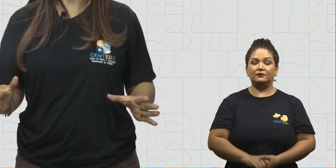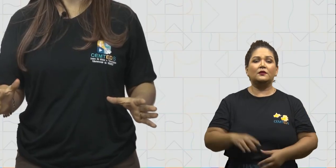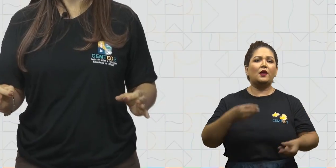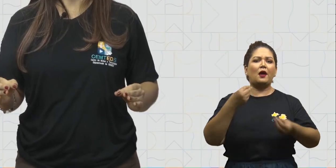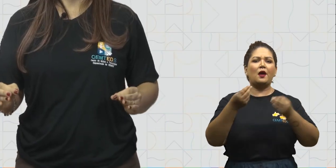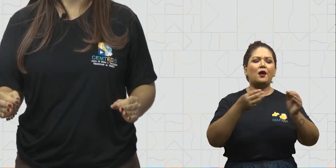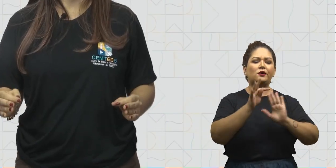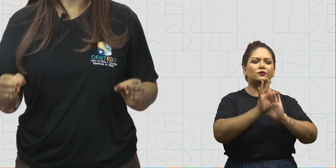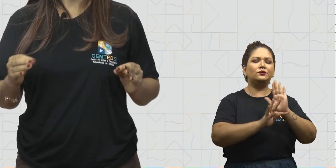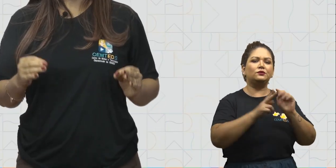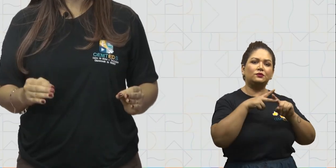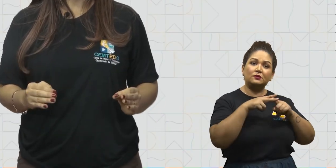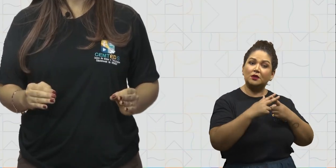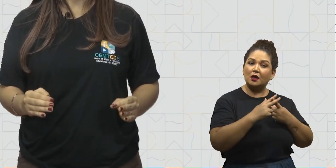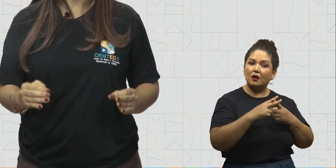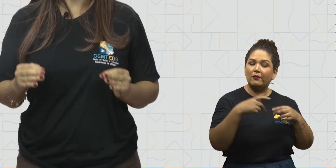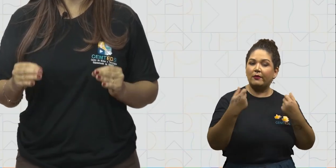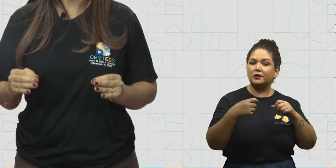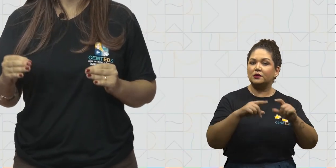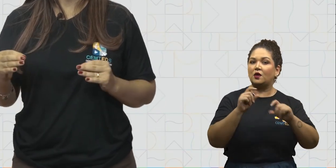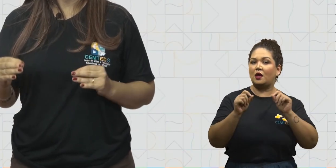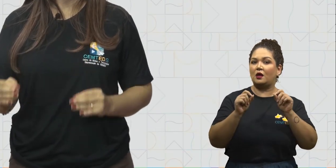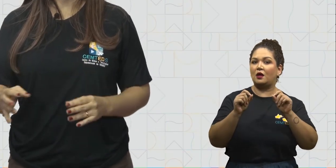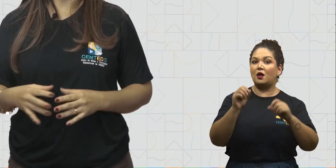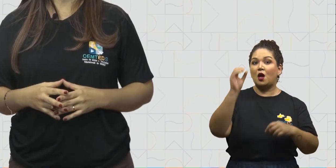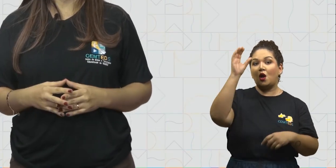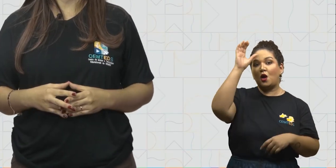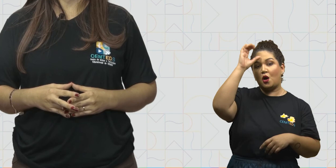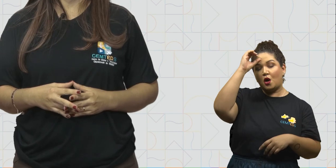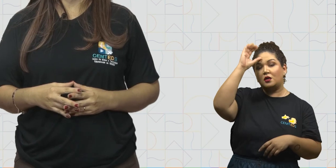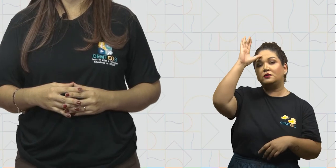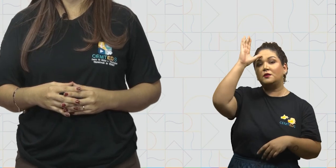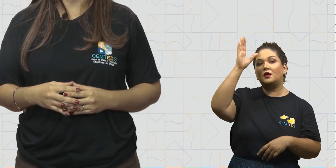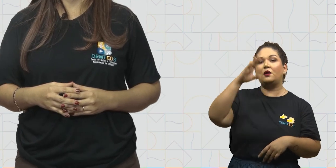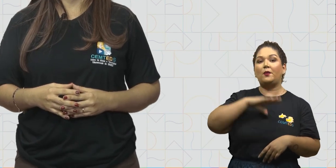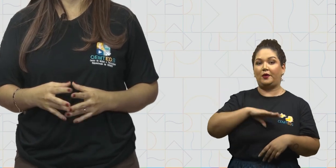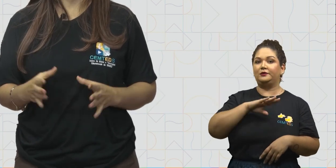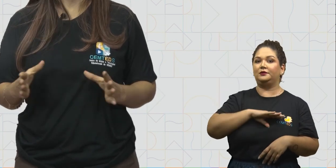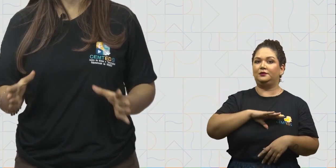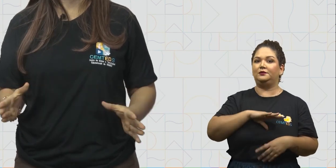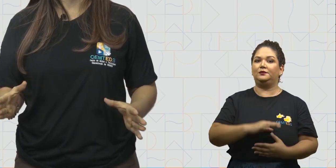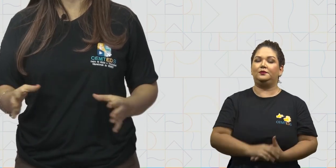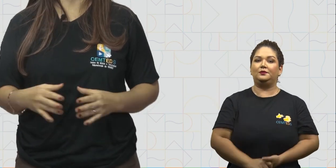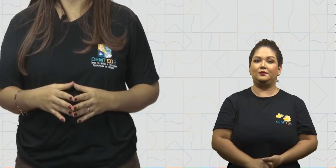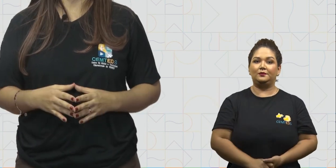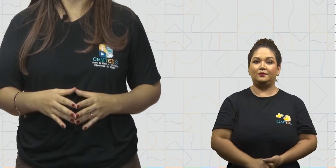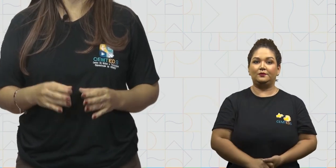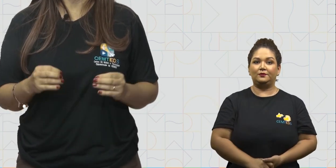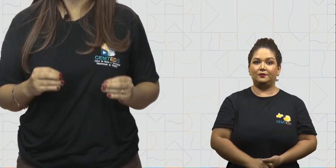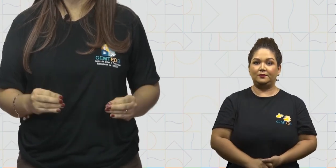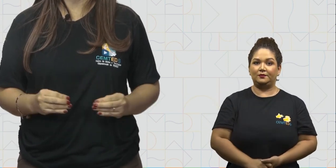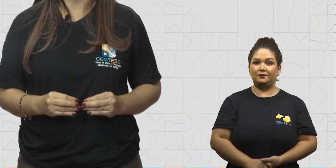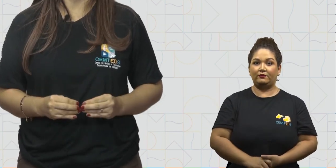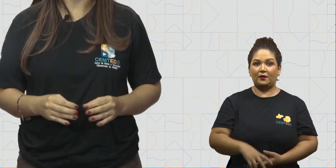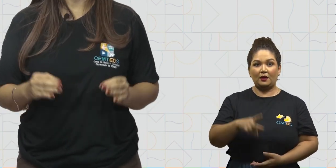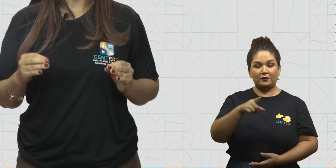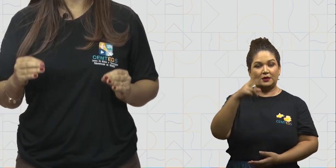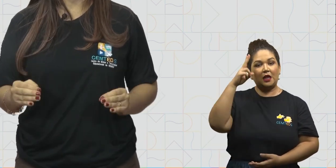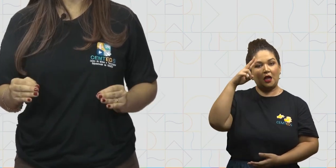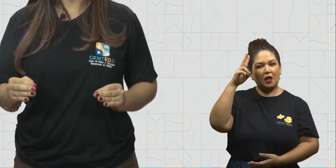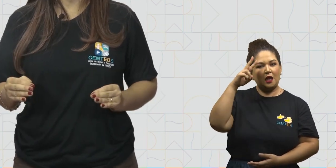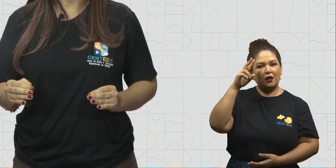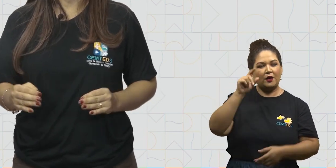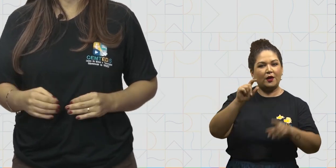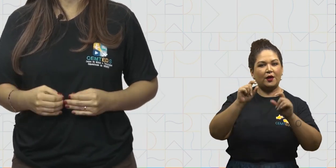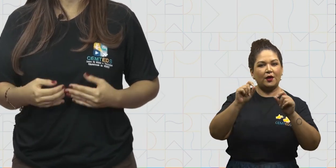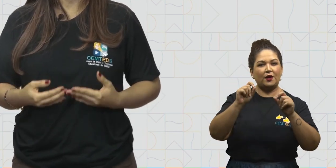fazer revisão de texto, é preciso ter conhecimento da nossa língua, a língua portuguesa. Lembre-se, você